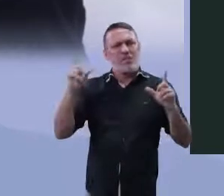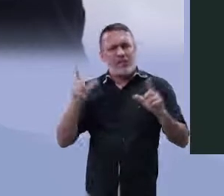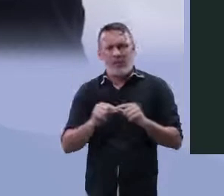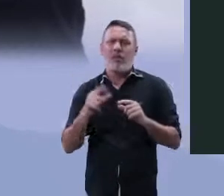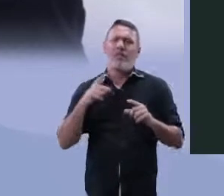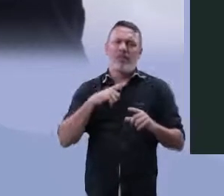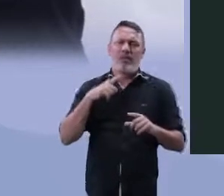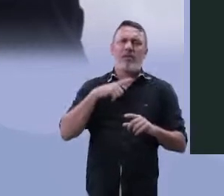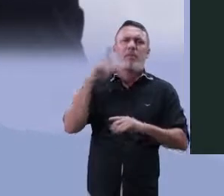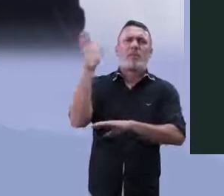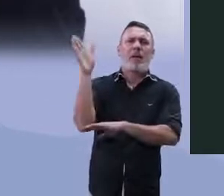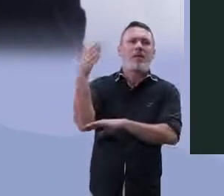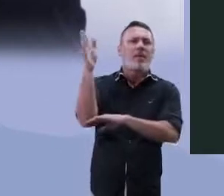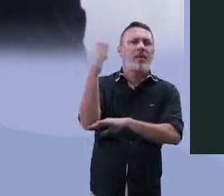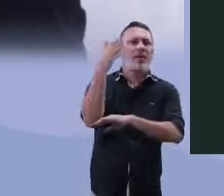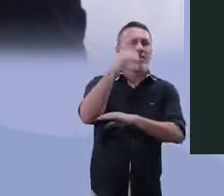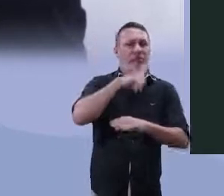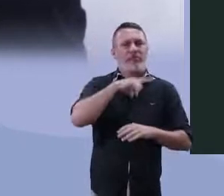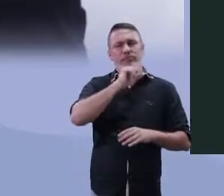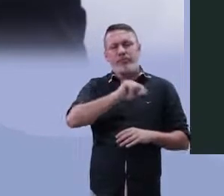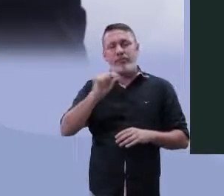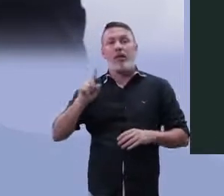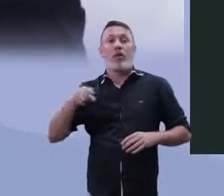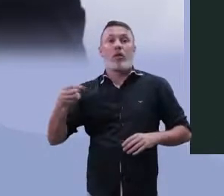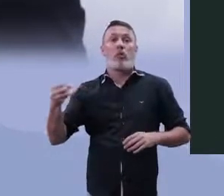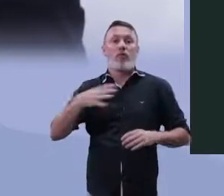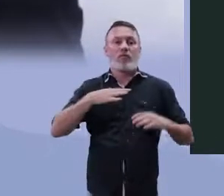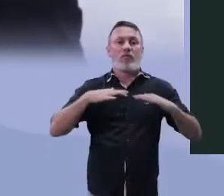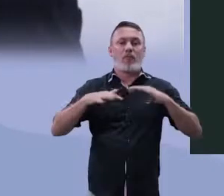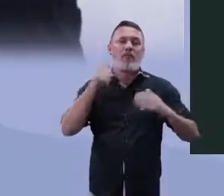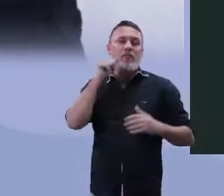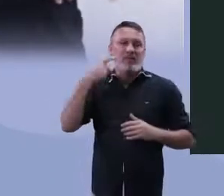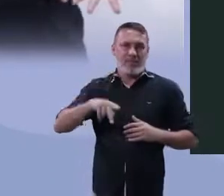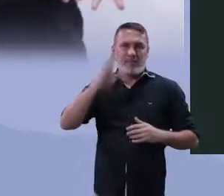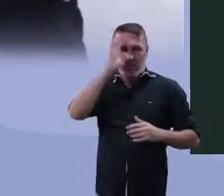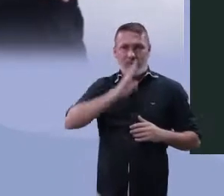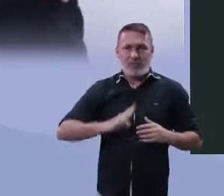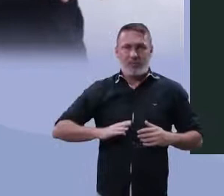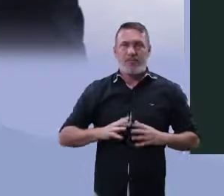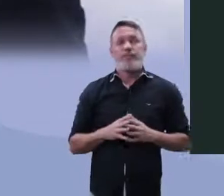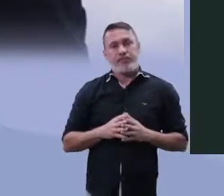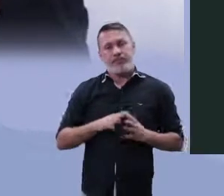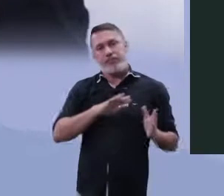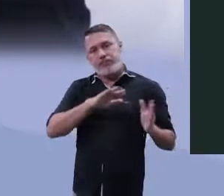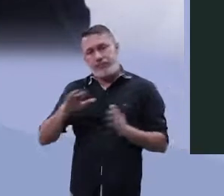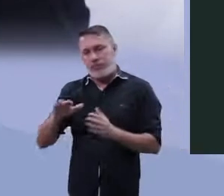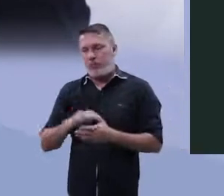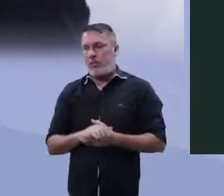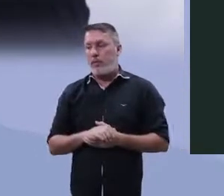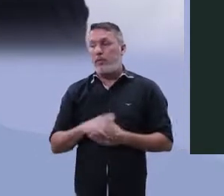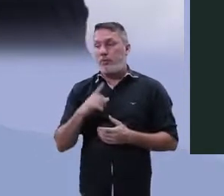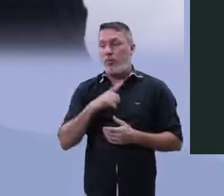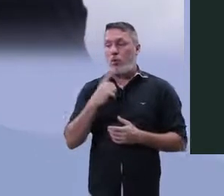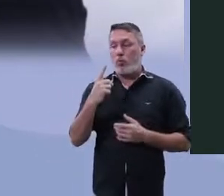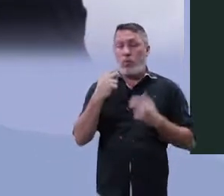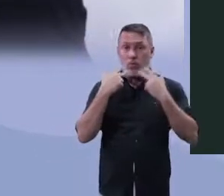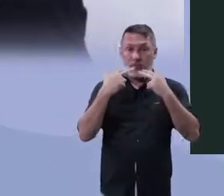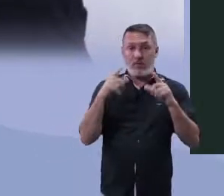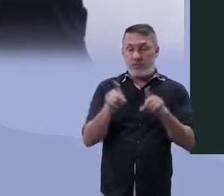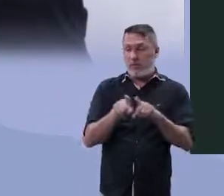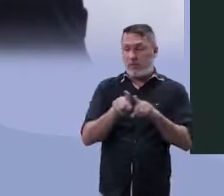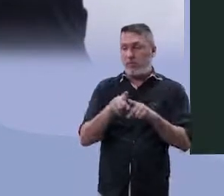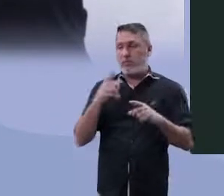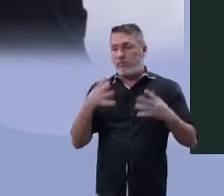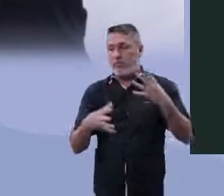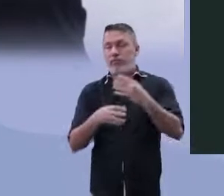tem várias bandeiras que englobam o novo movimento feminista no Brasil, né? E aí temos também uma